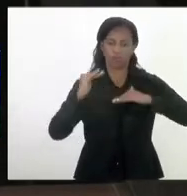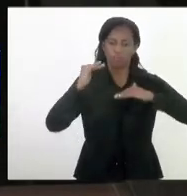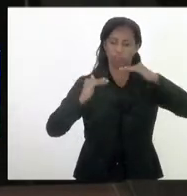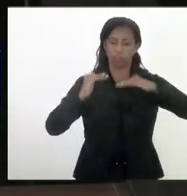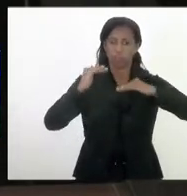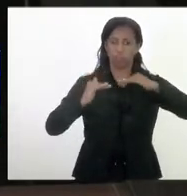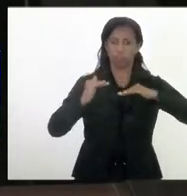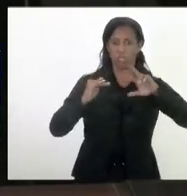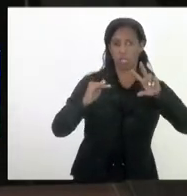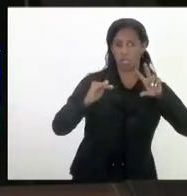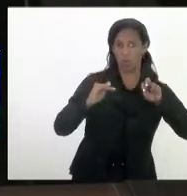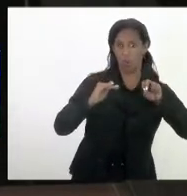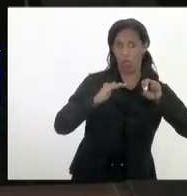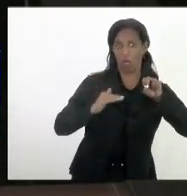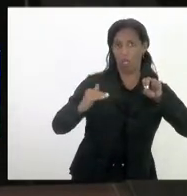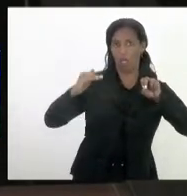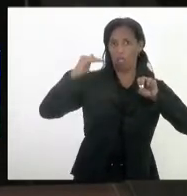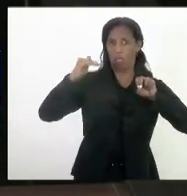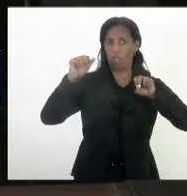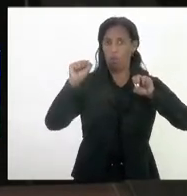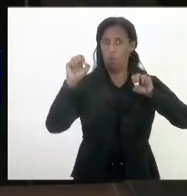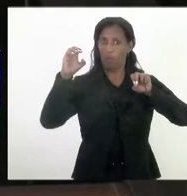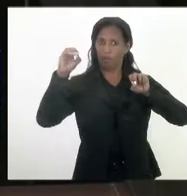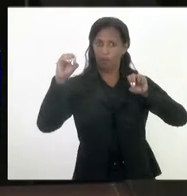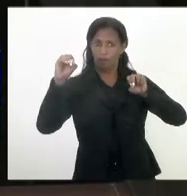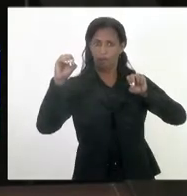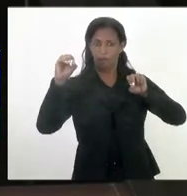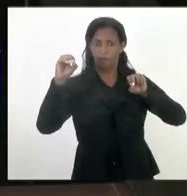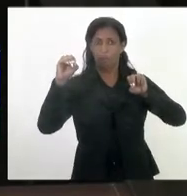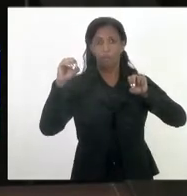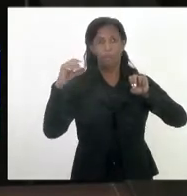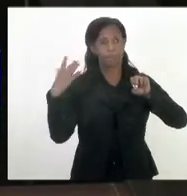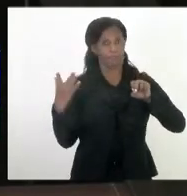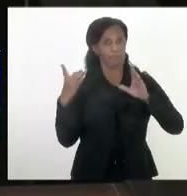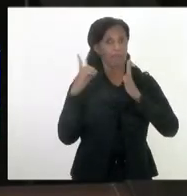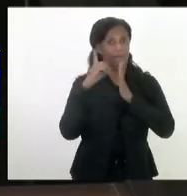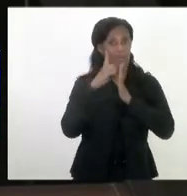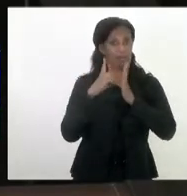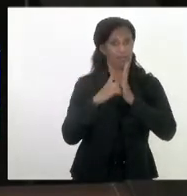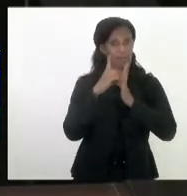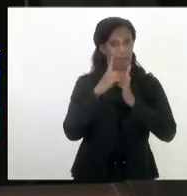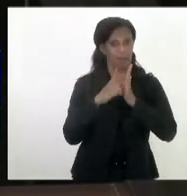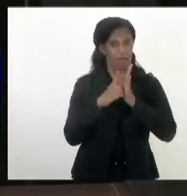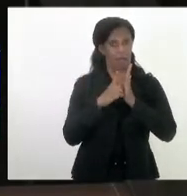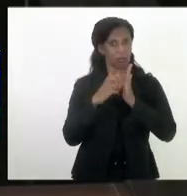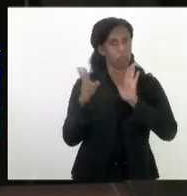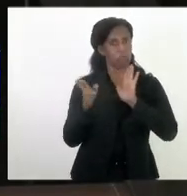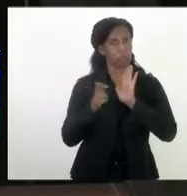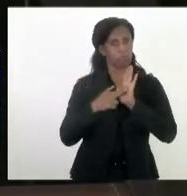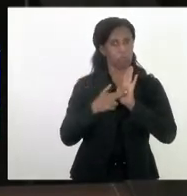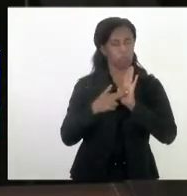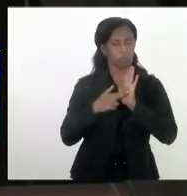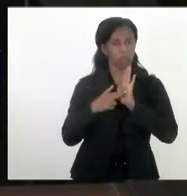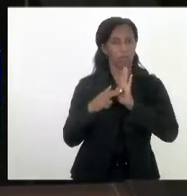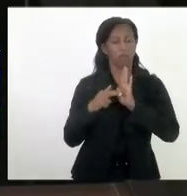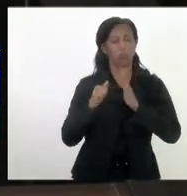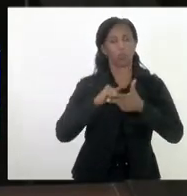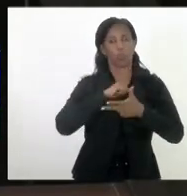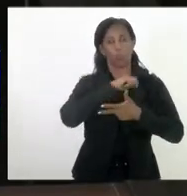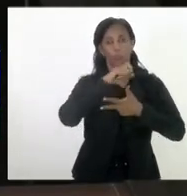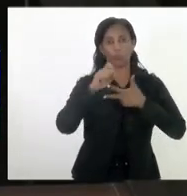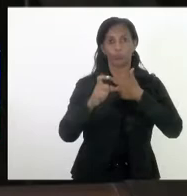até R$ 80,00 em decreto regulamentador do Poder